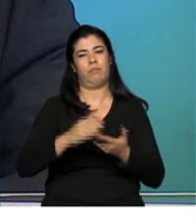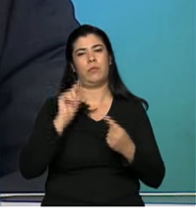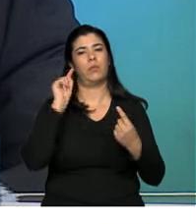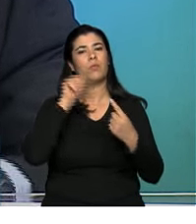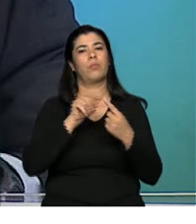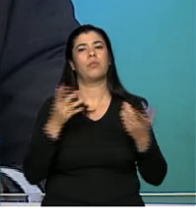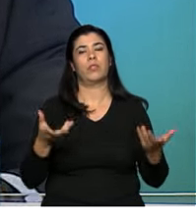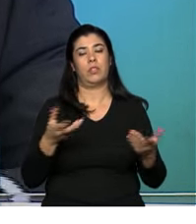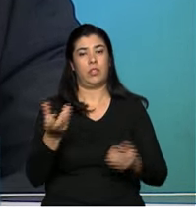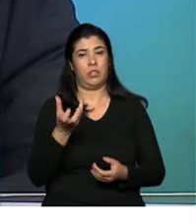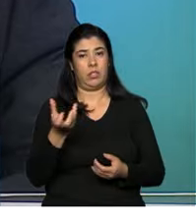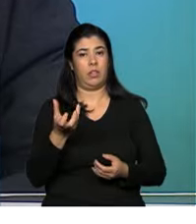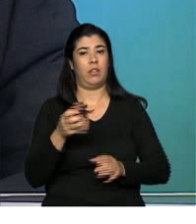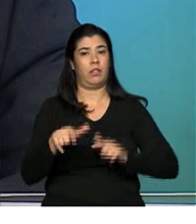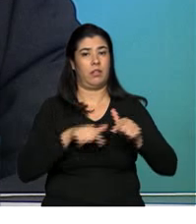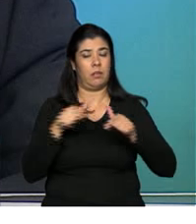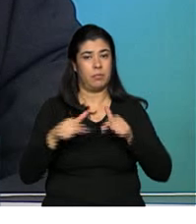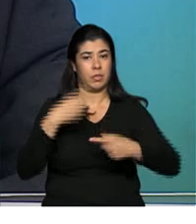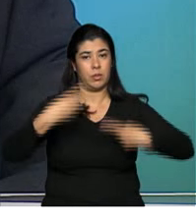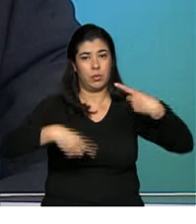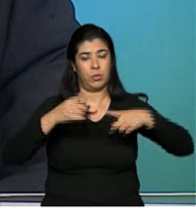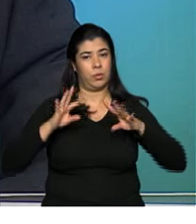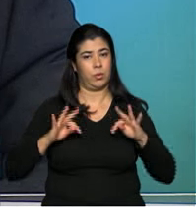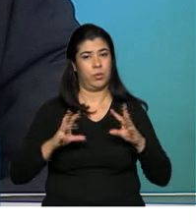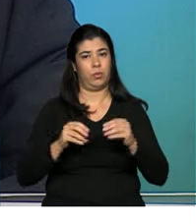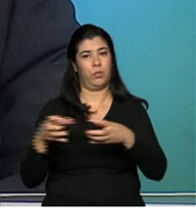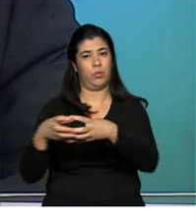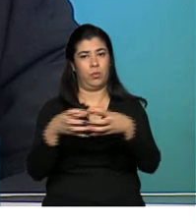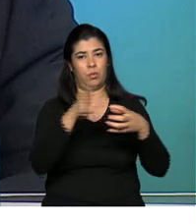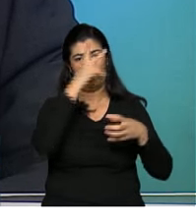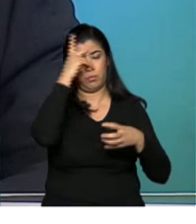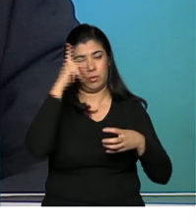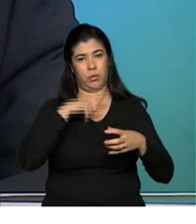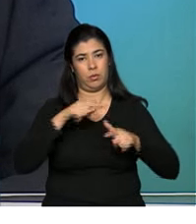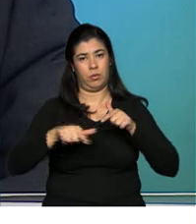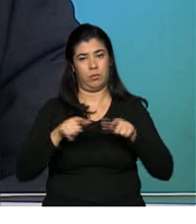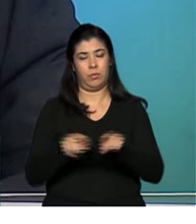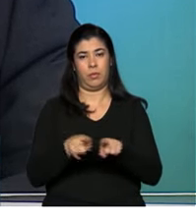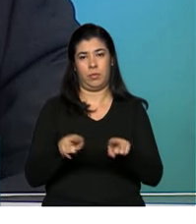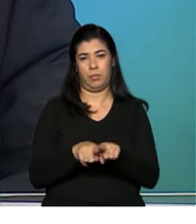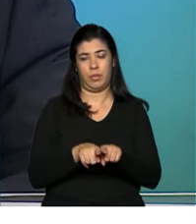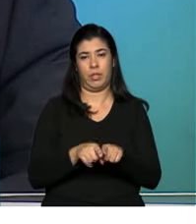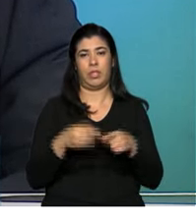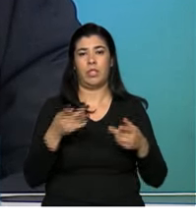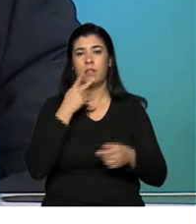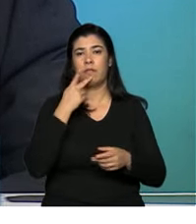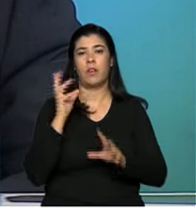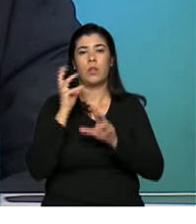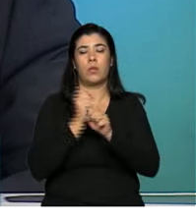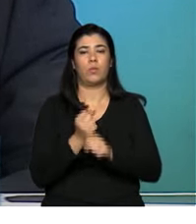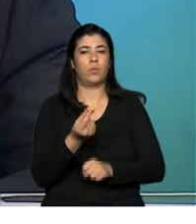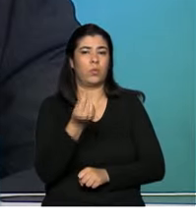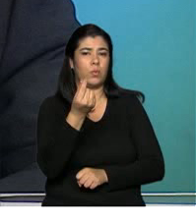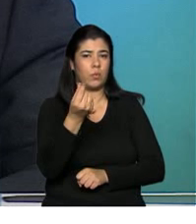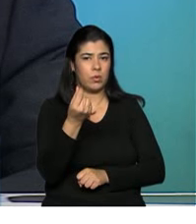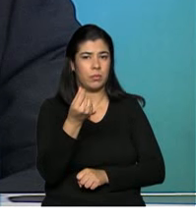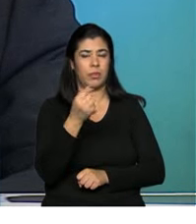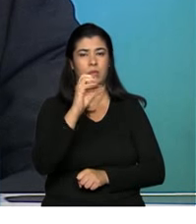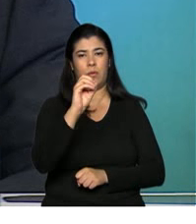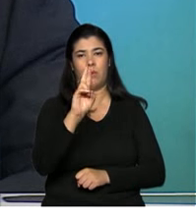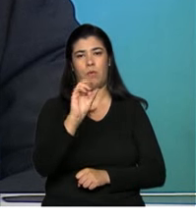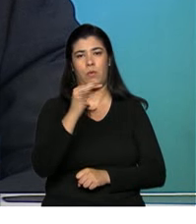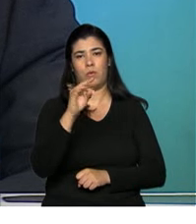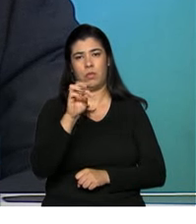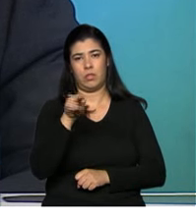para ser atingida Nós queremos trabalhar isso com todas as pessoas envolvidas a questão do nós vamos enviar o orçamento nós